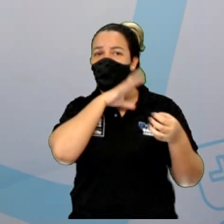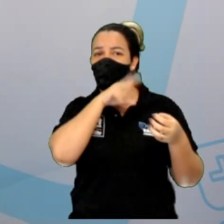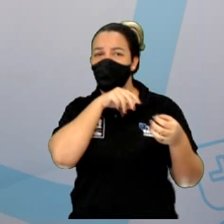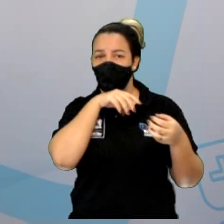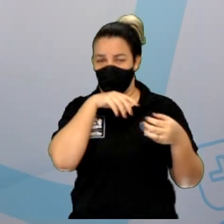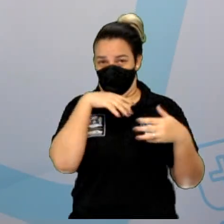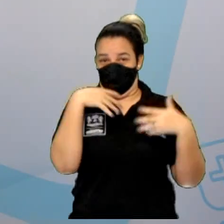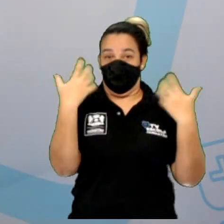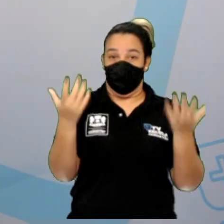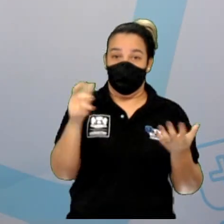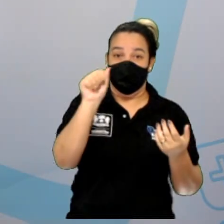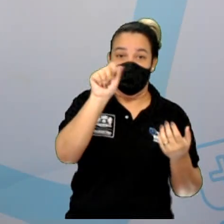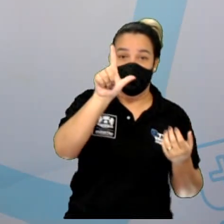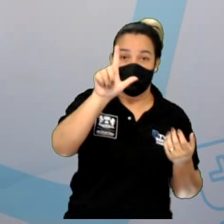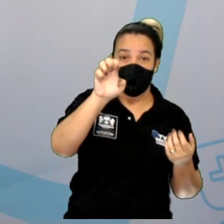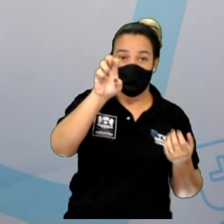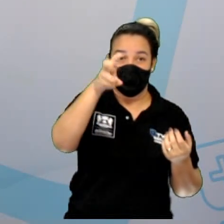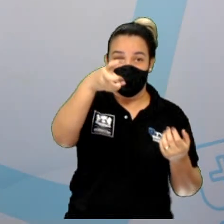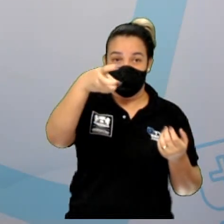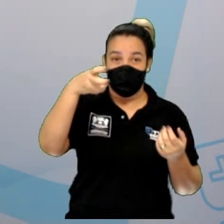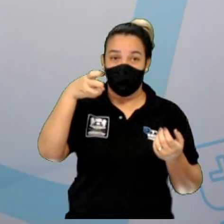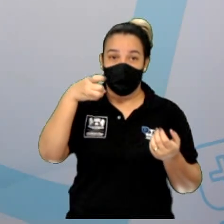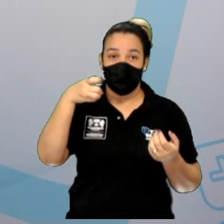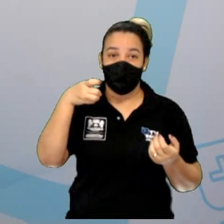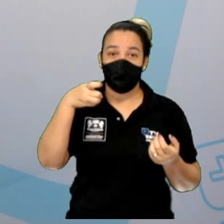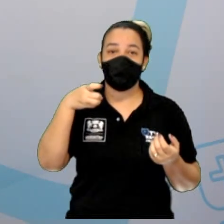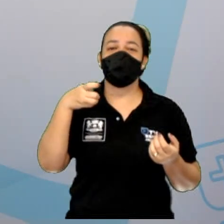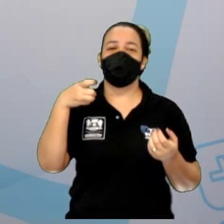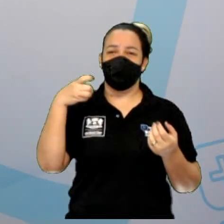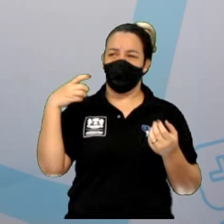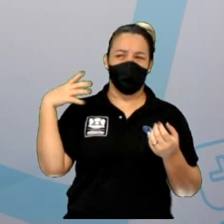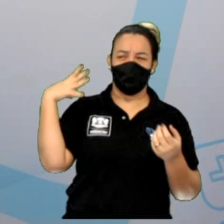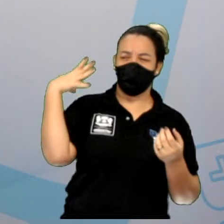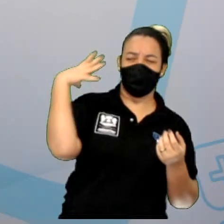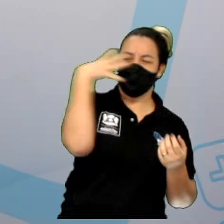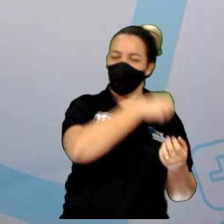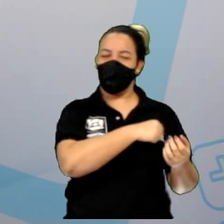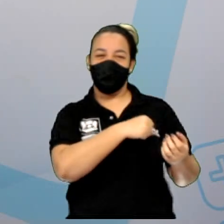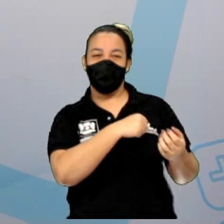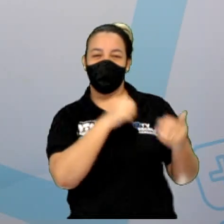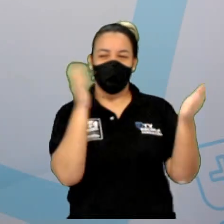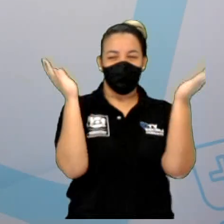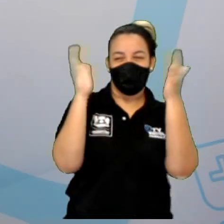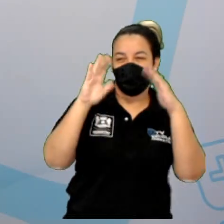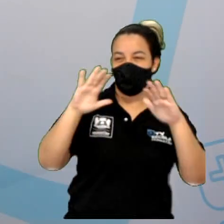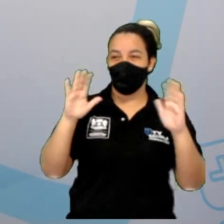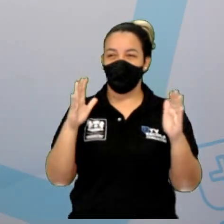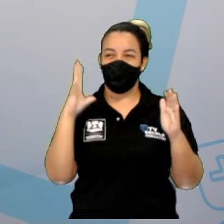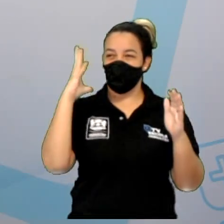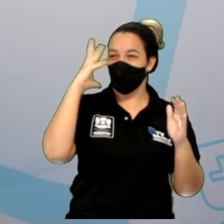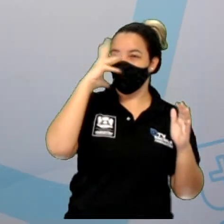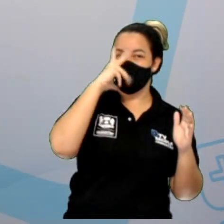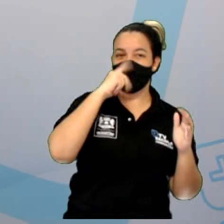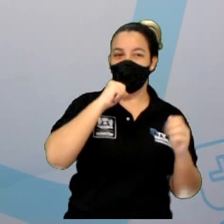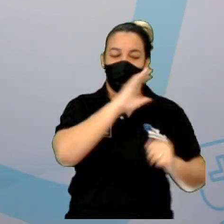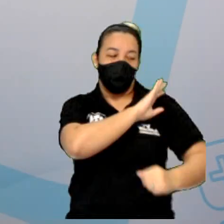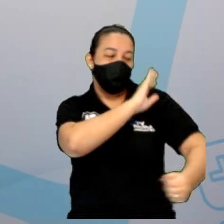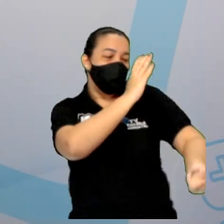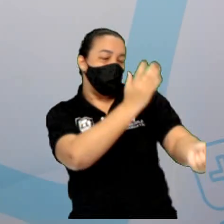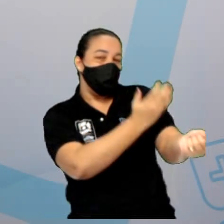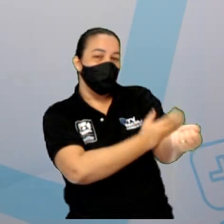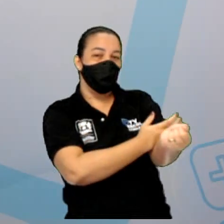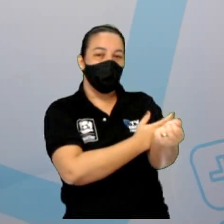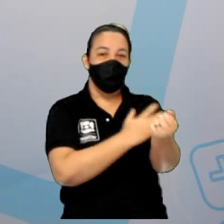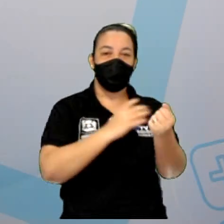um gato, eu estou dizendo que Alex, ele é lindo, Alex tem uma performance, Alex, para muitos também falam